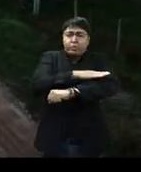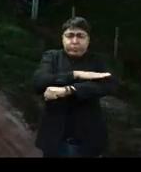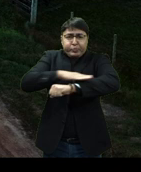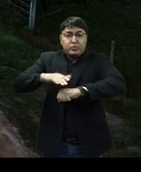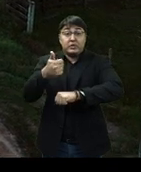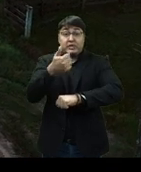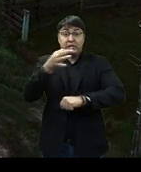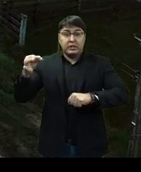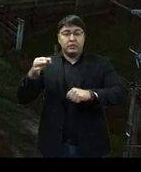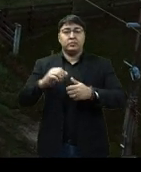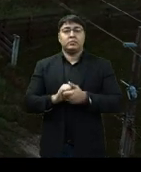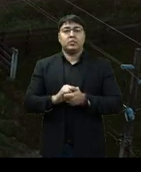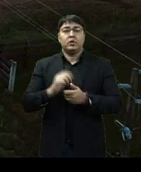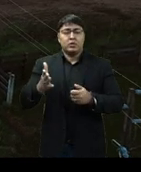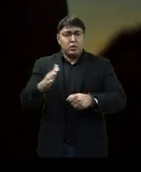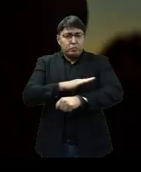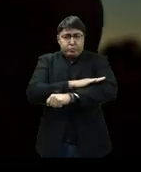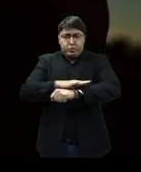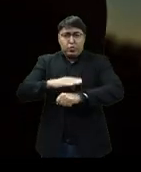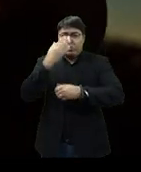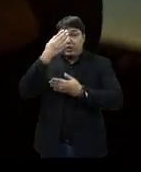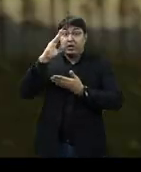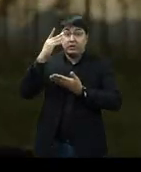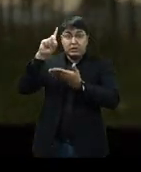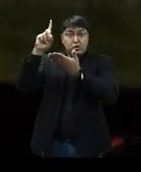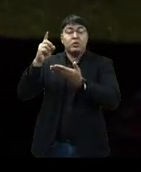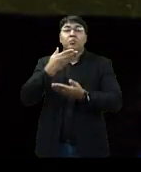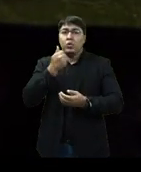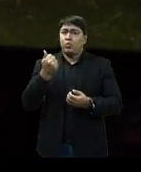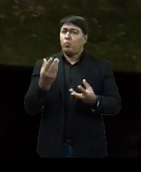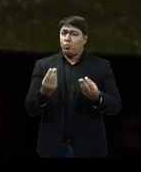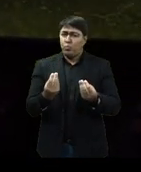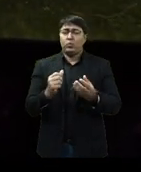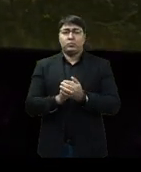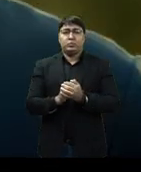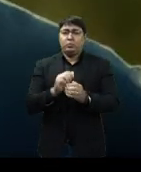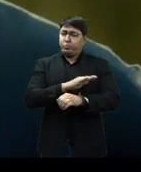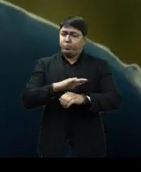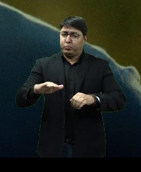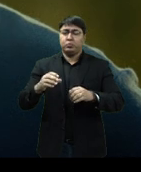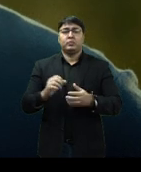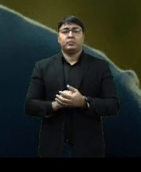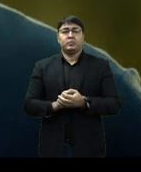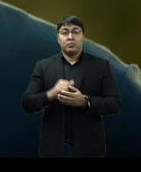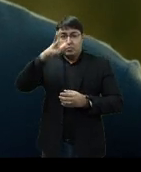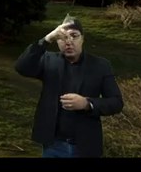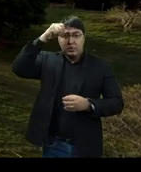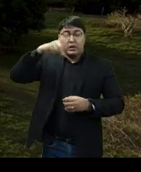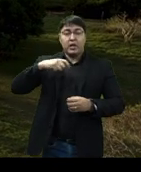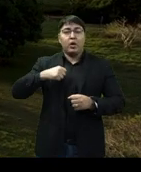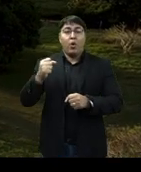já asfaltou 100 quilômetros. Foi asfaltado e graças a Deus melhorou muito, né? Tá um tapete. Tapete, tapete